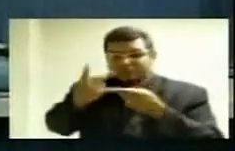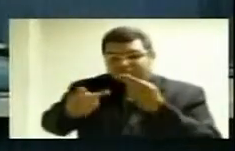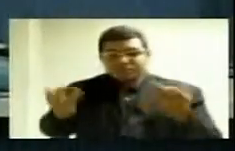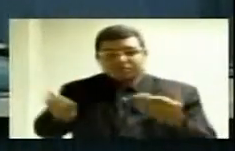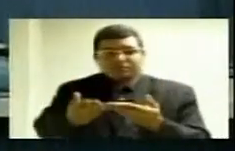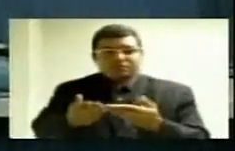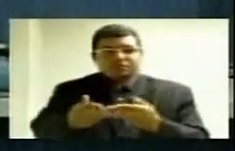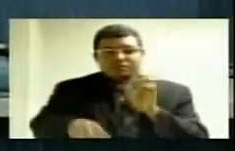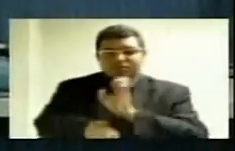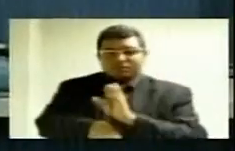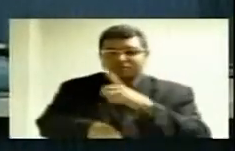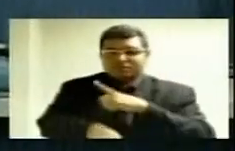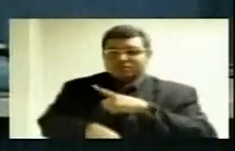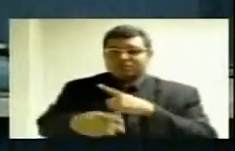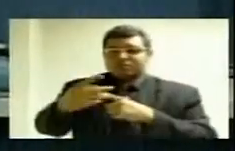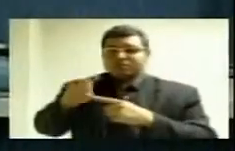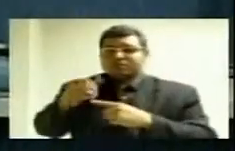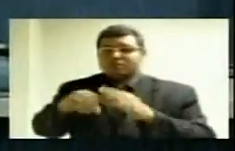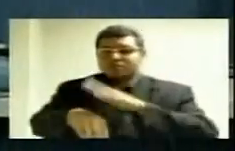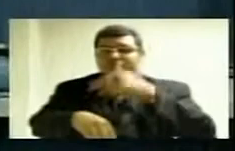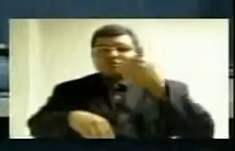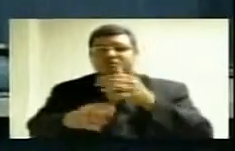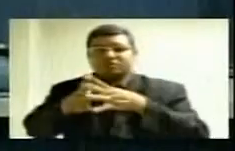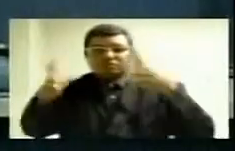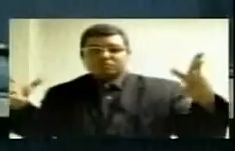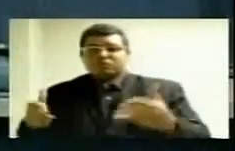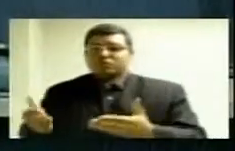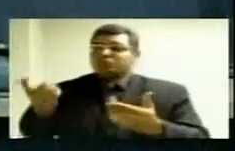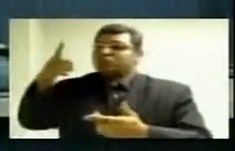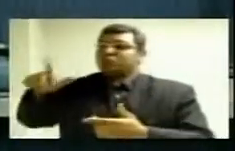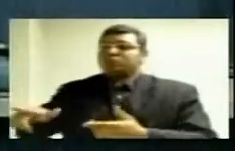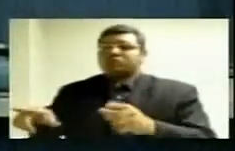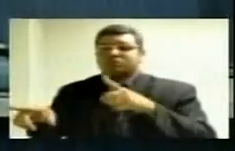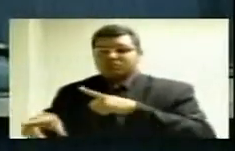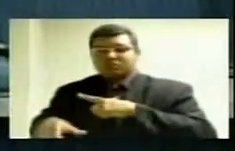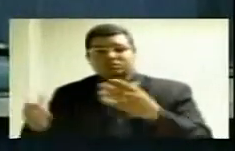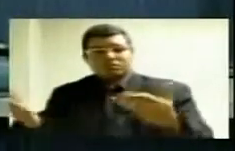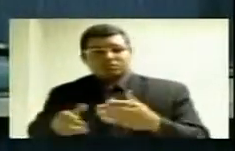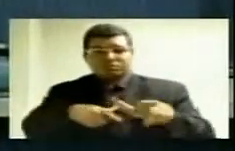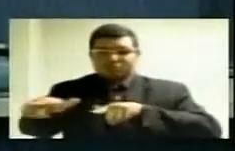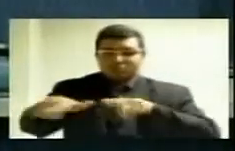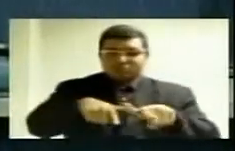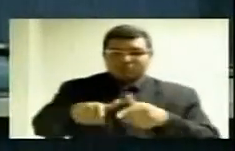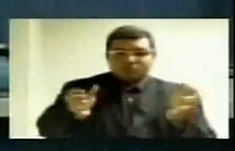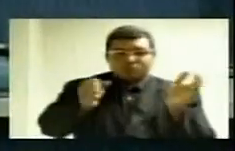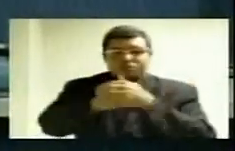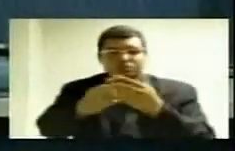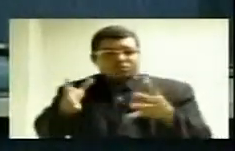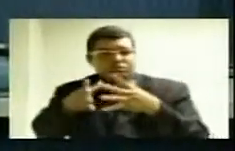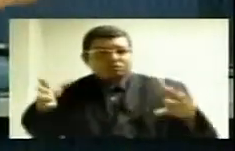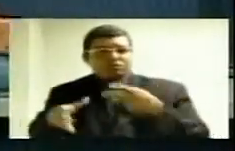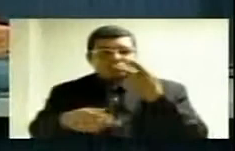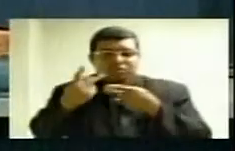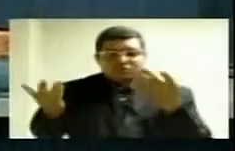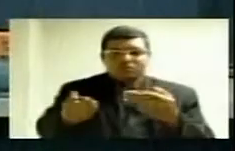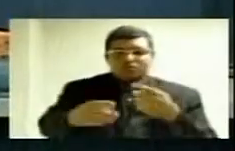falando de um estado que tem um PIB 10 vezes maior do que outro e que exige tratamento isonômico no que